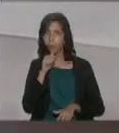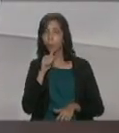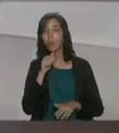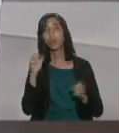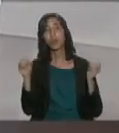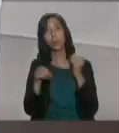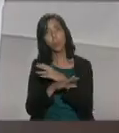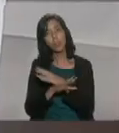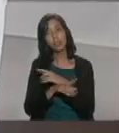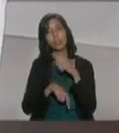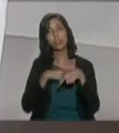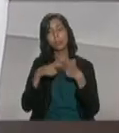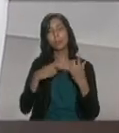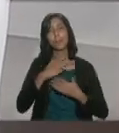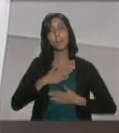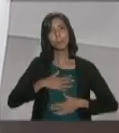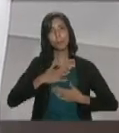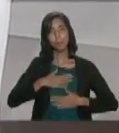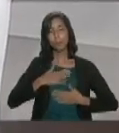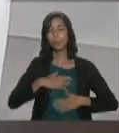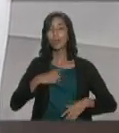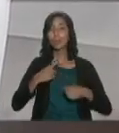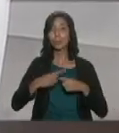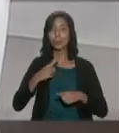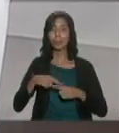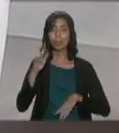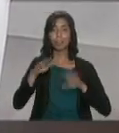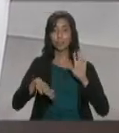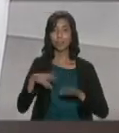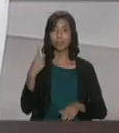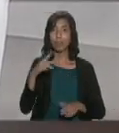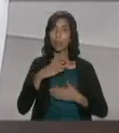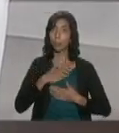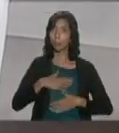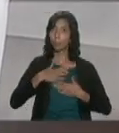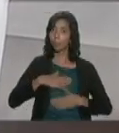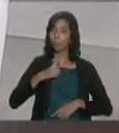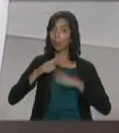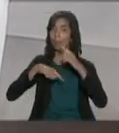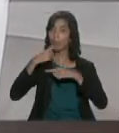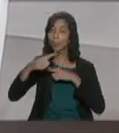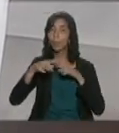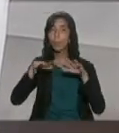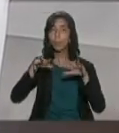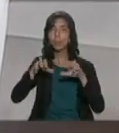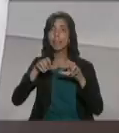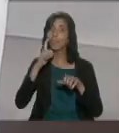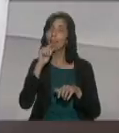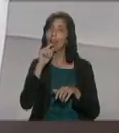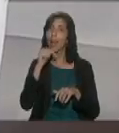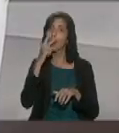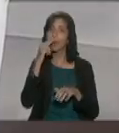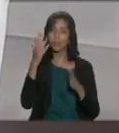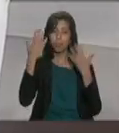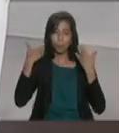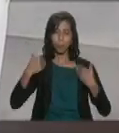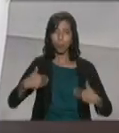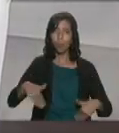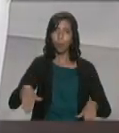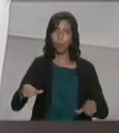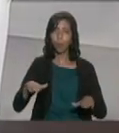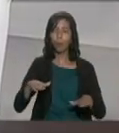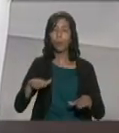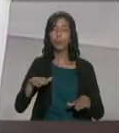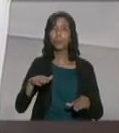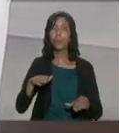completar a Chantala com um banho. Porque quando você dá o banho, logo depois da Chantala, a água vai tocar pontos do